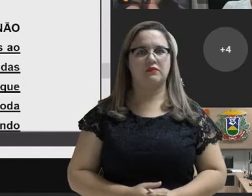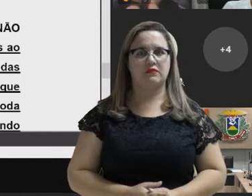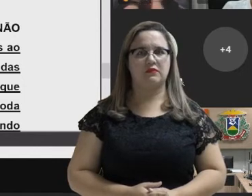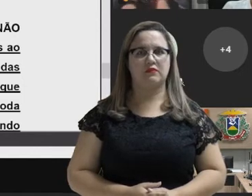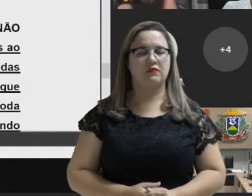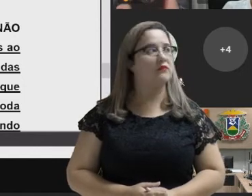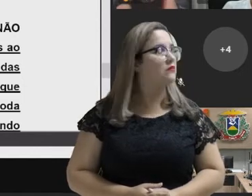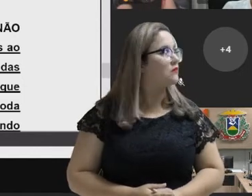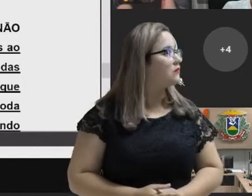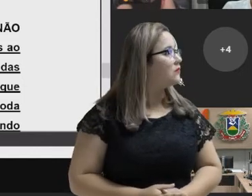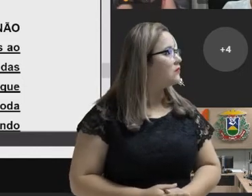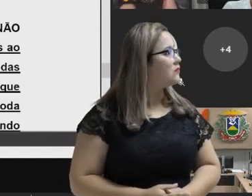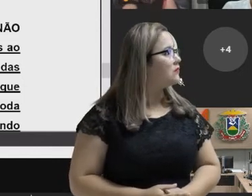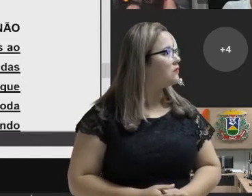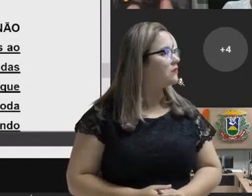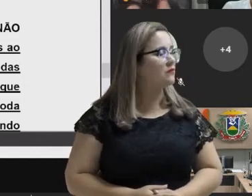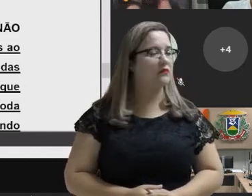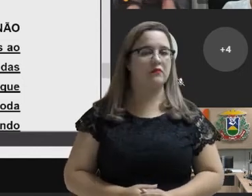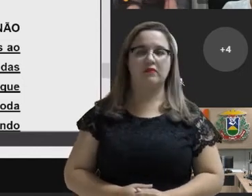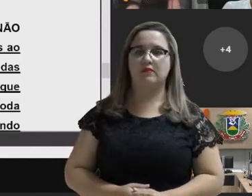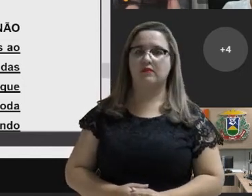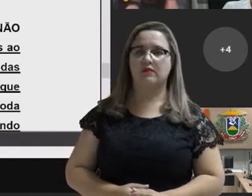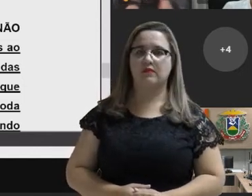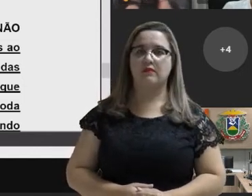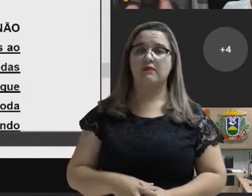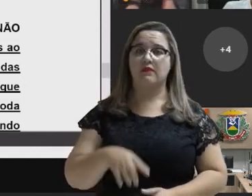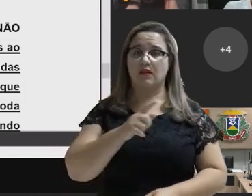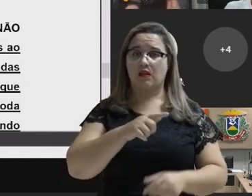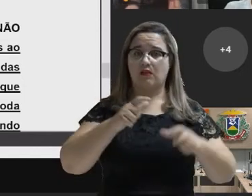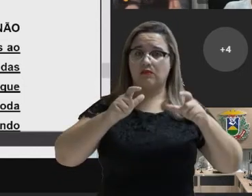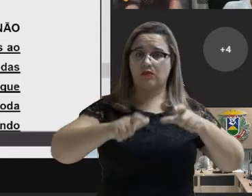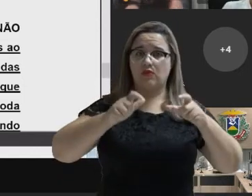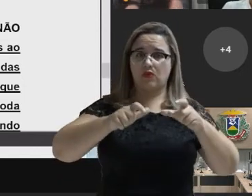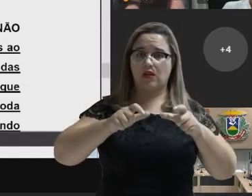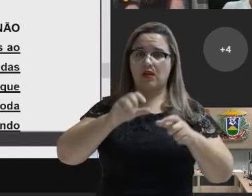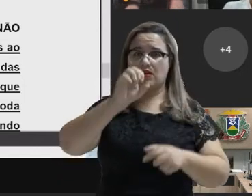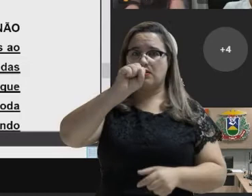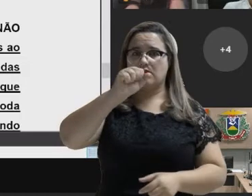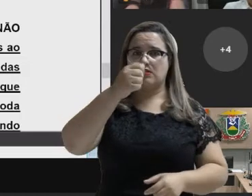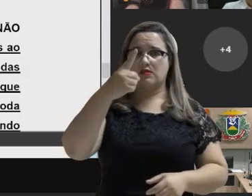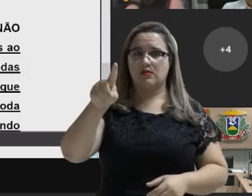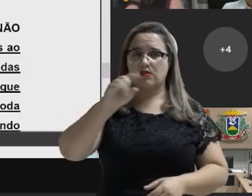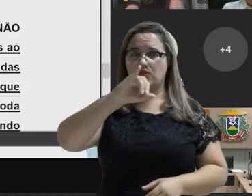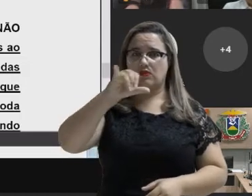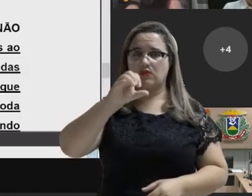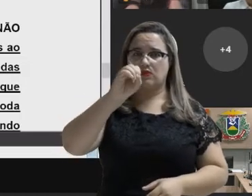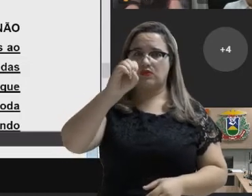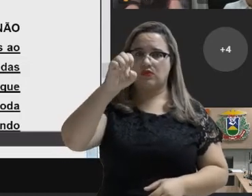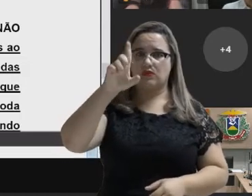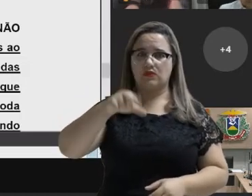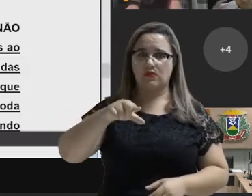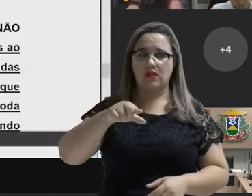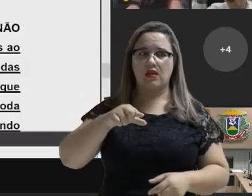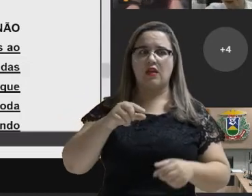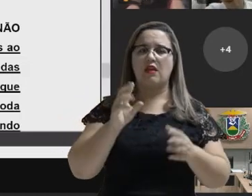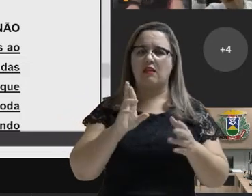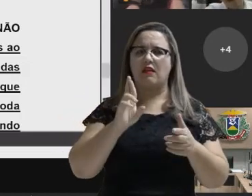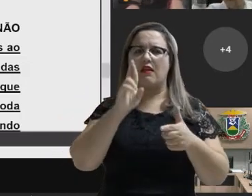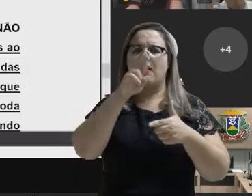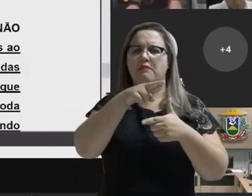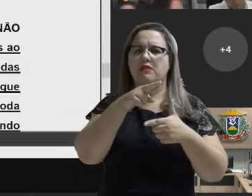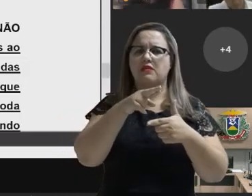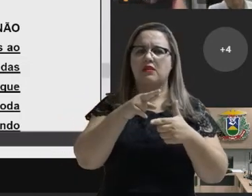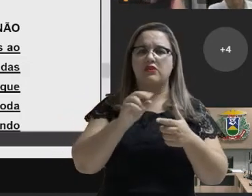adquiridos pela Câmara Municipal de São José do Rio Claro, em consonância com os dados contidos na representação, cujos